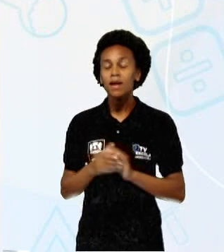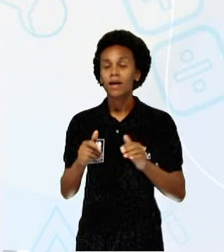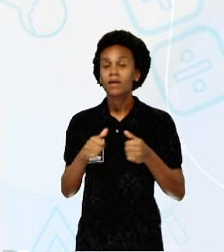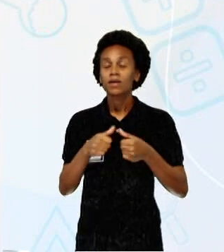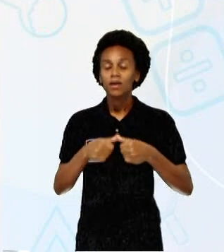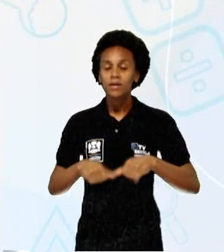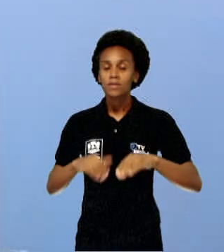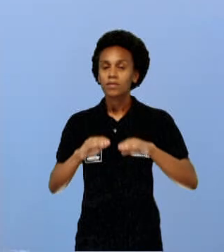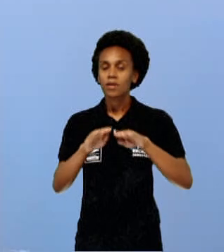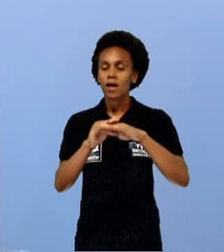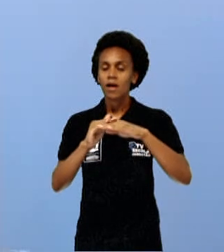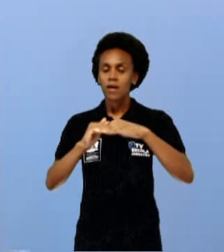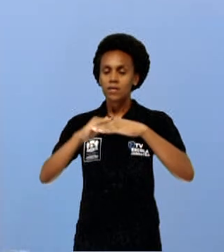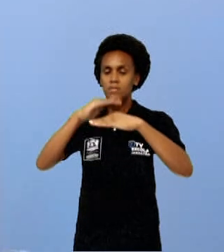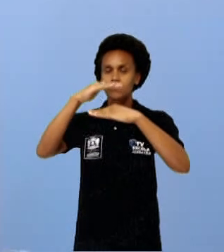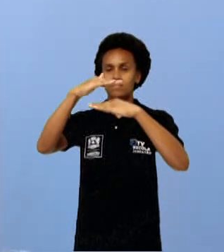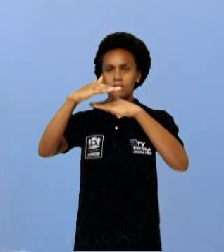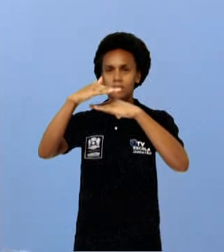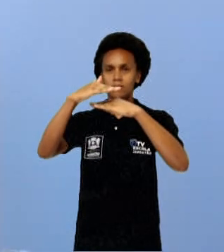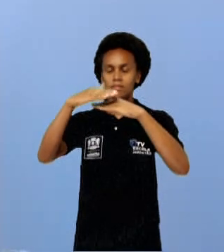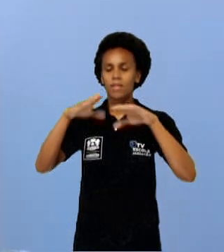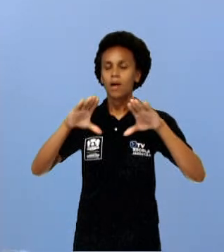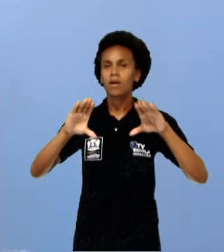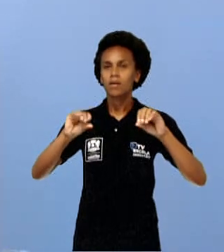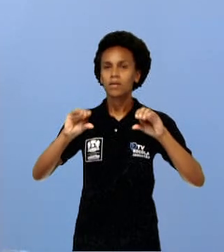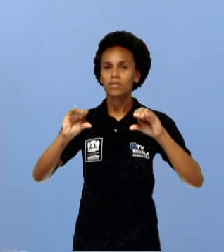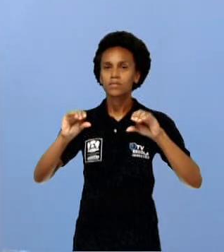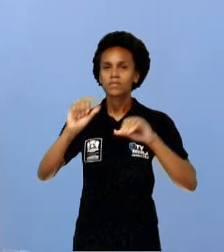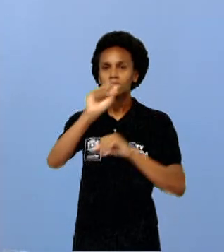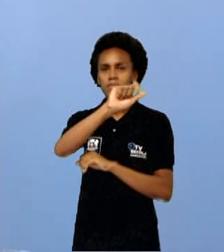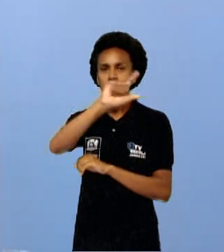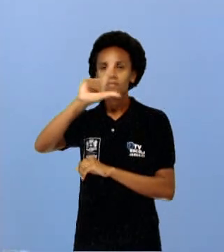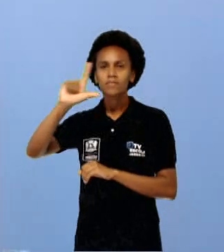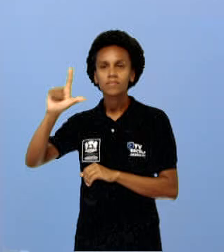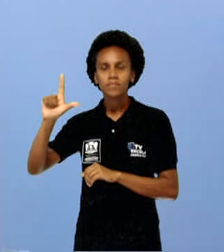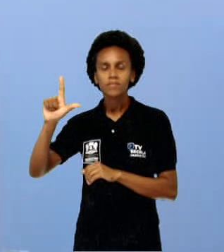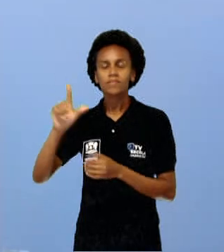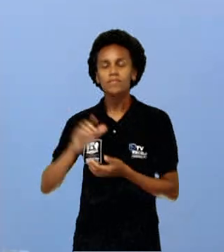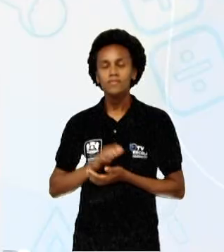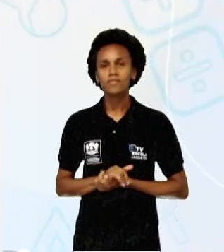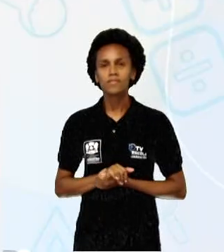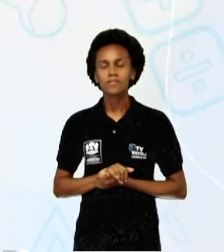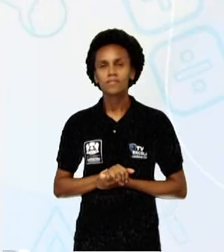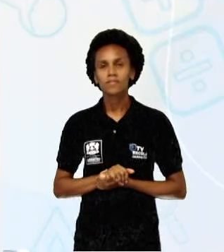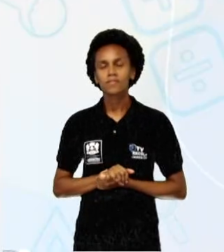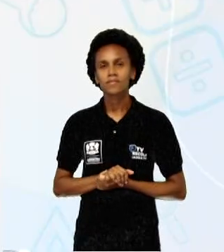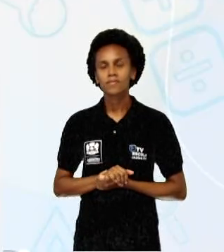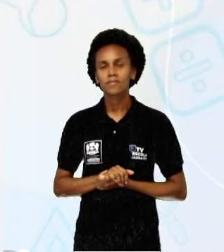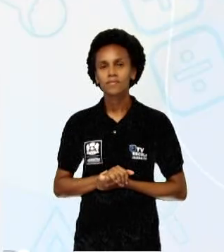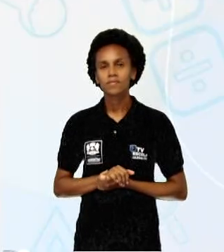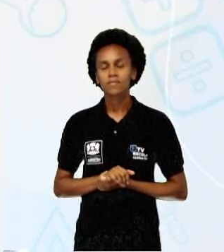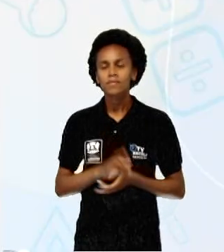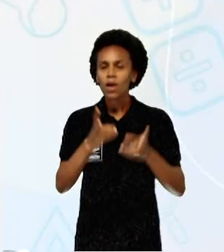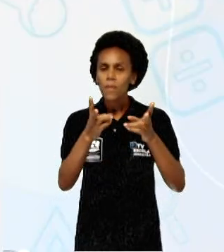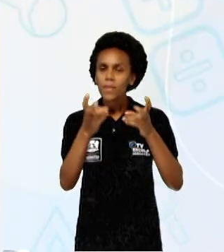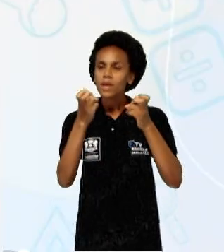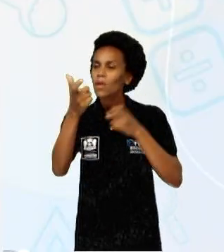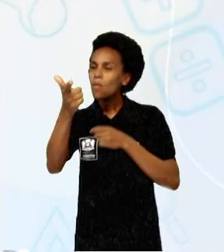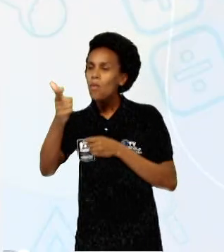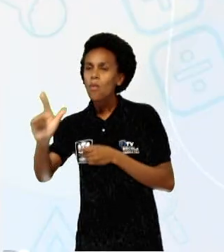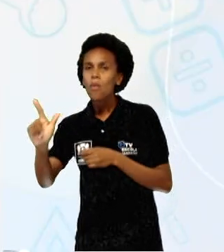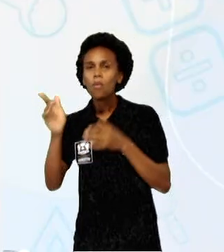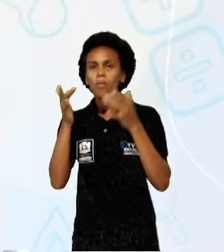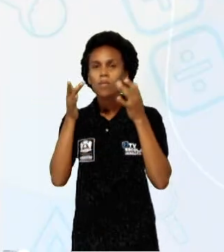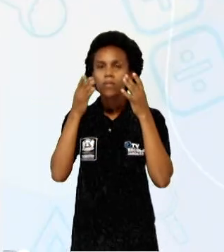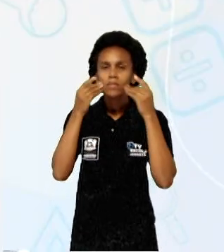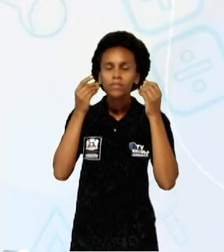não é estou vendo também um outro gatinho um gatinho tá dormindo esse